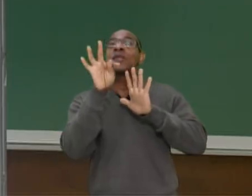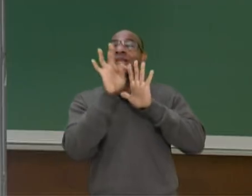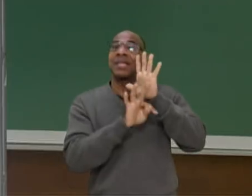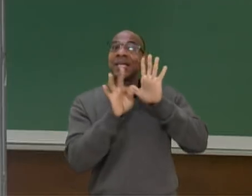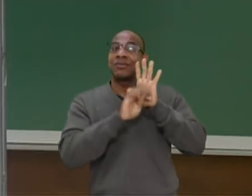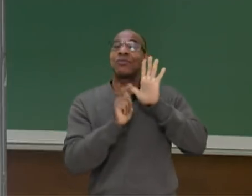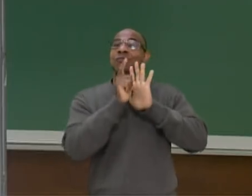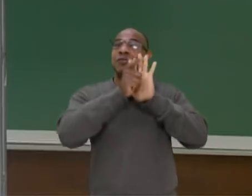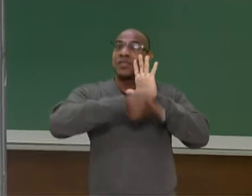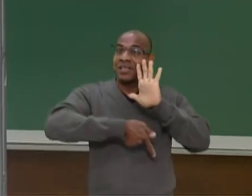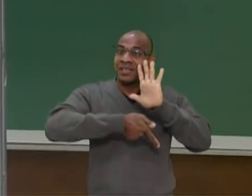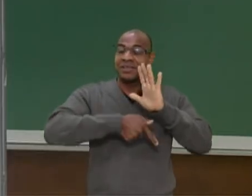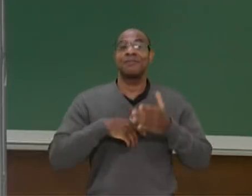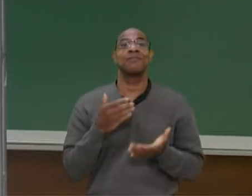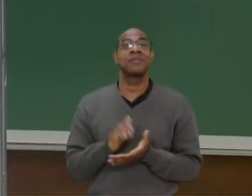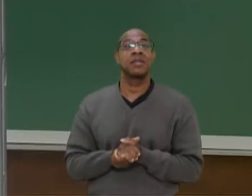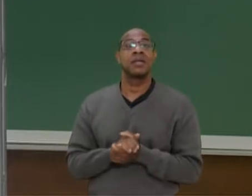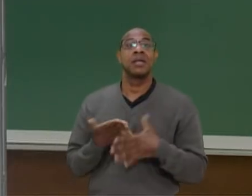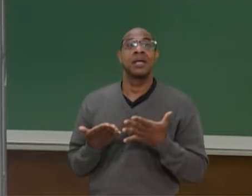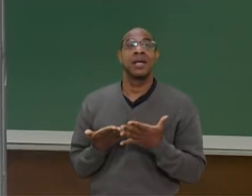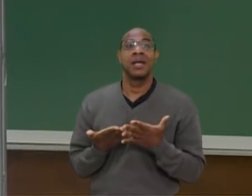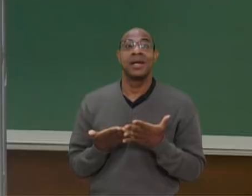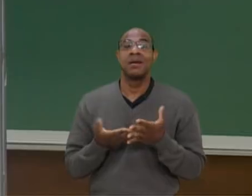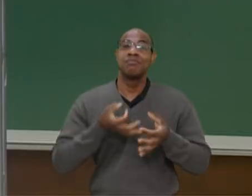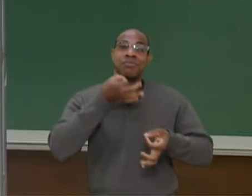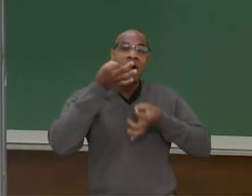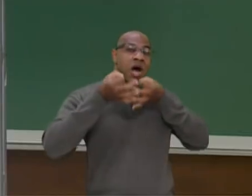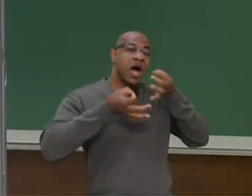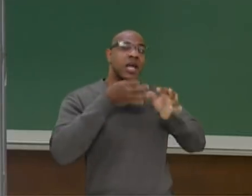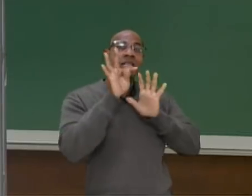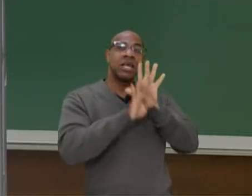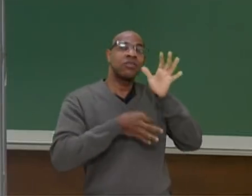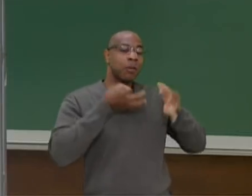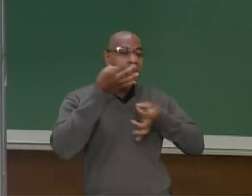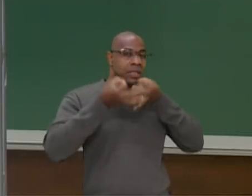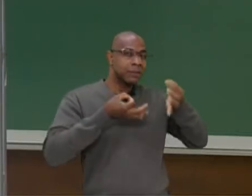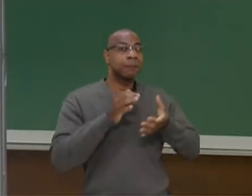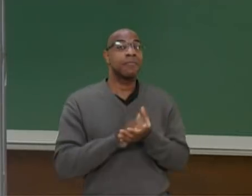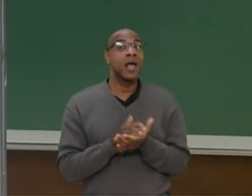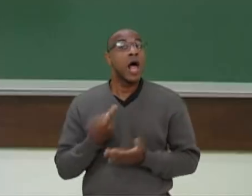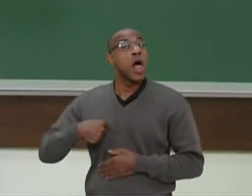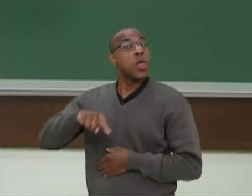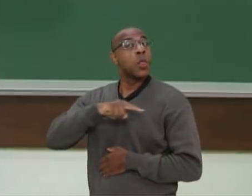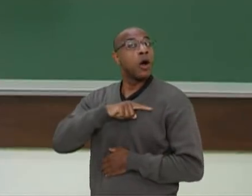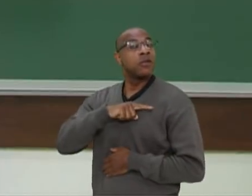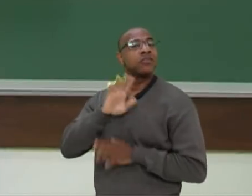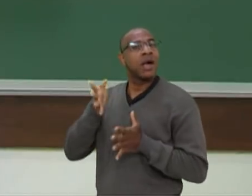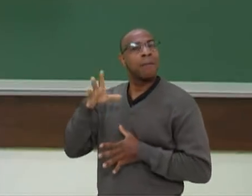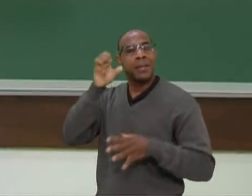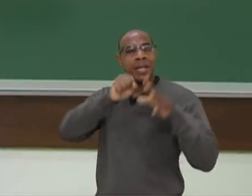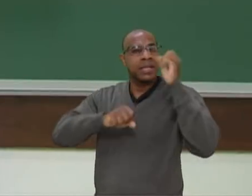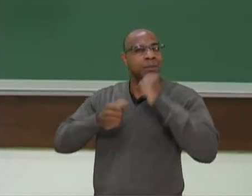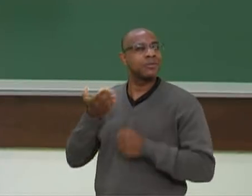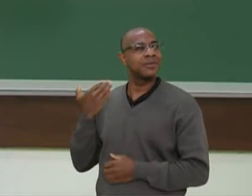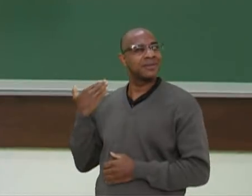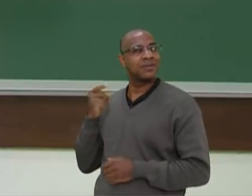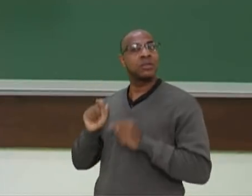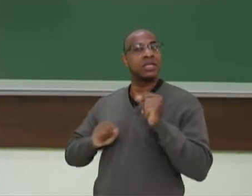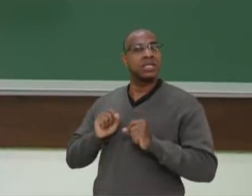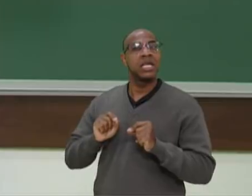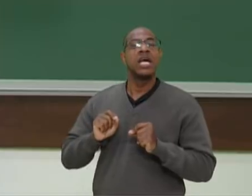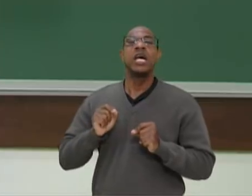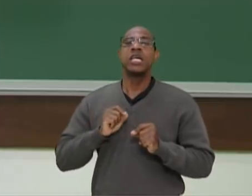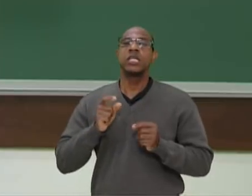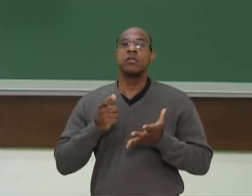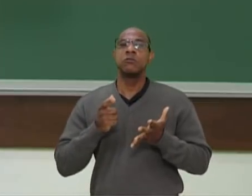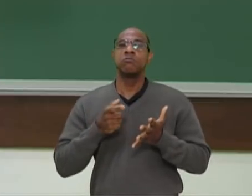gênero. Artigo de opinião. Nós vimos em outras aulas que o artigo de